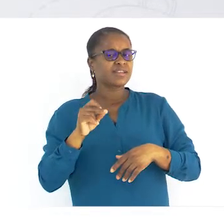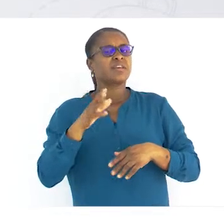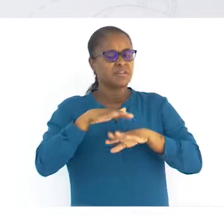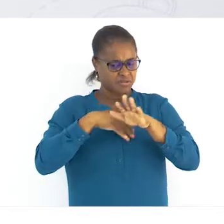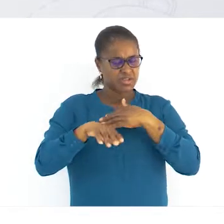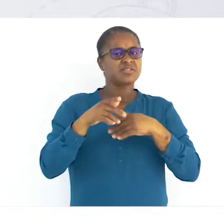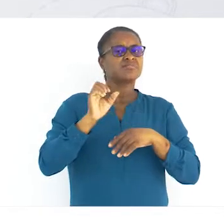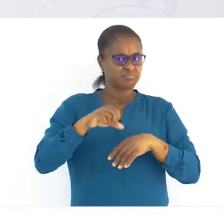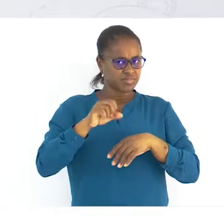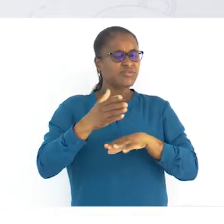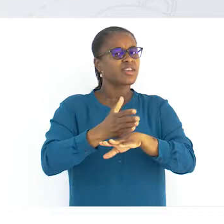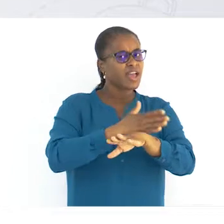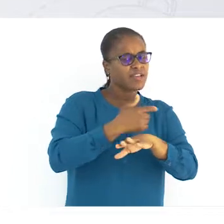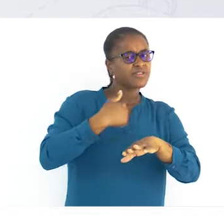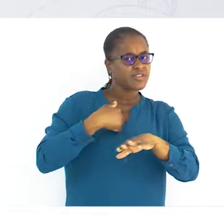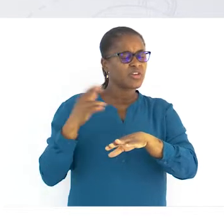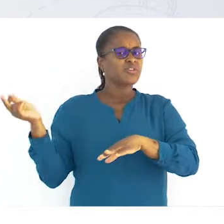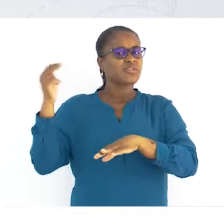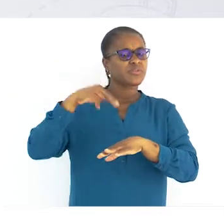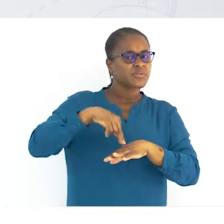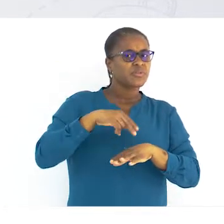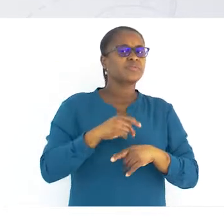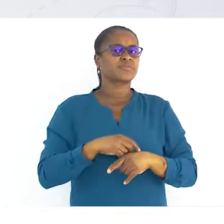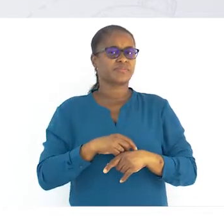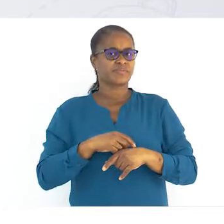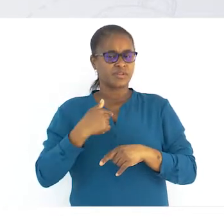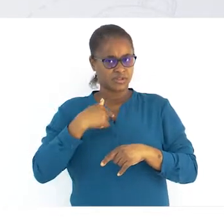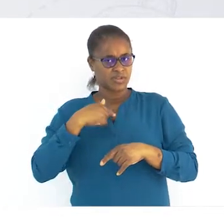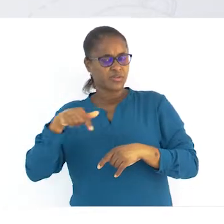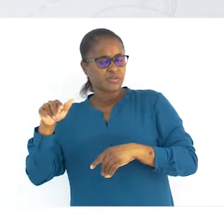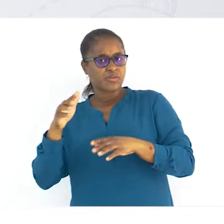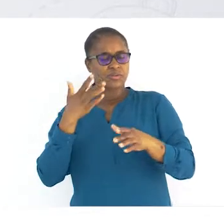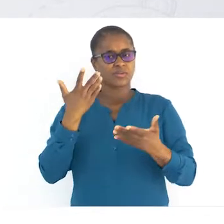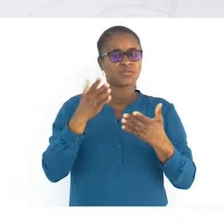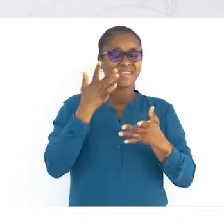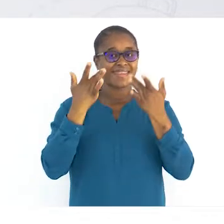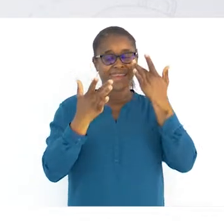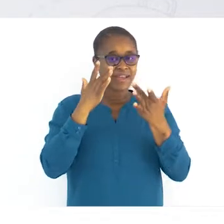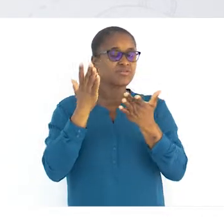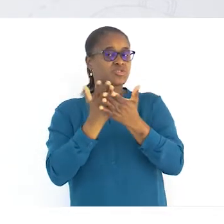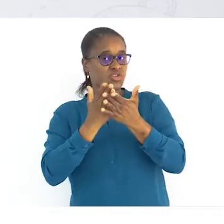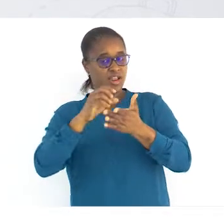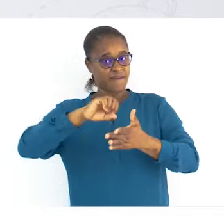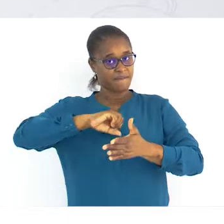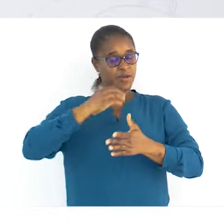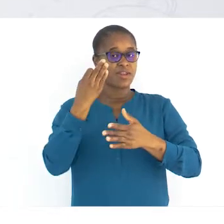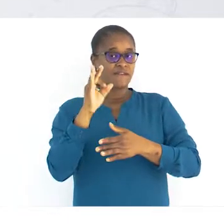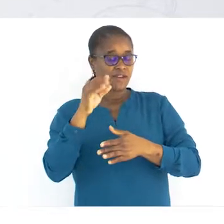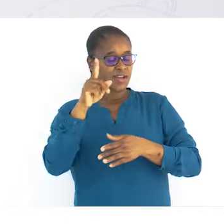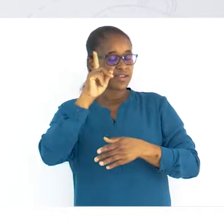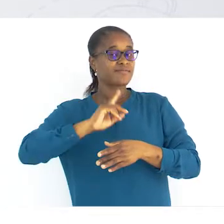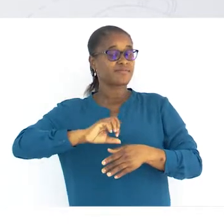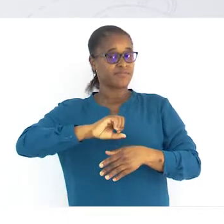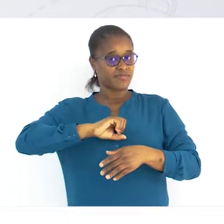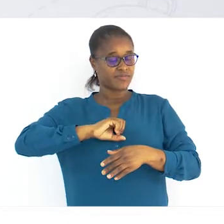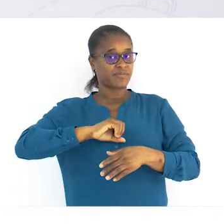nos mudarmos. Eu andei no clube de teatro da minha escola em França e a minha professora disse que eu tinha